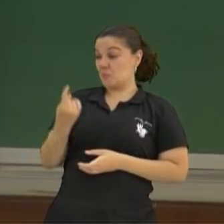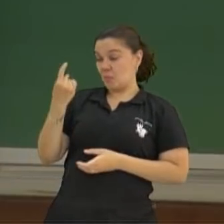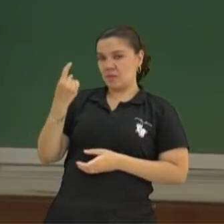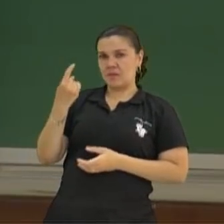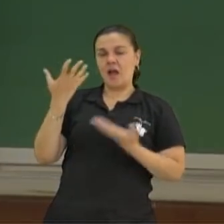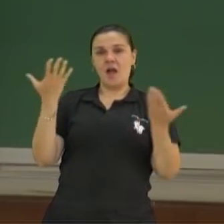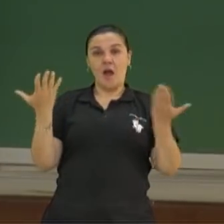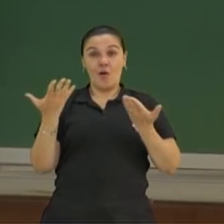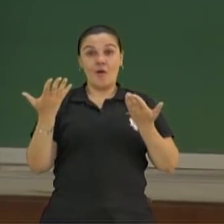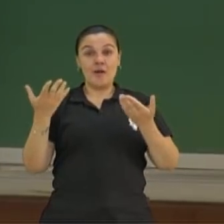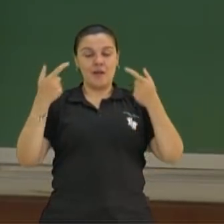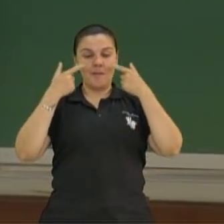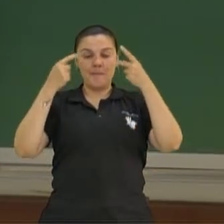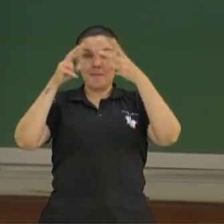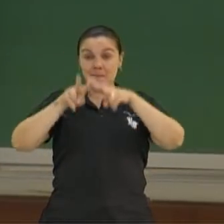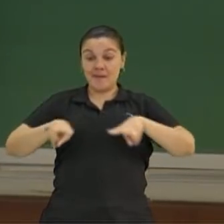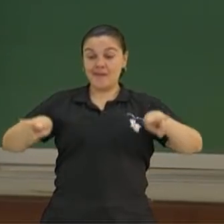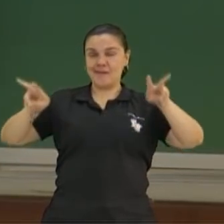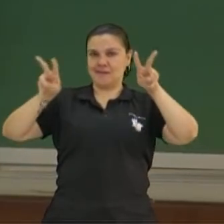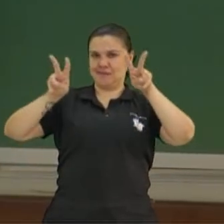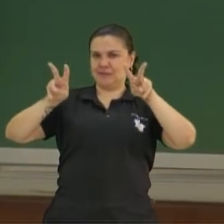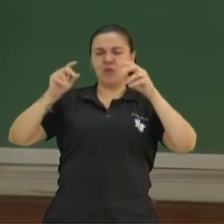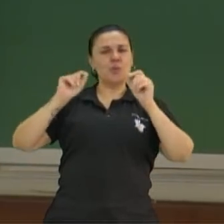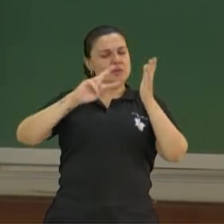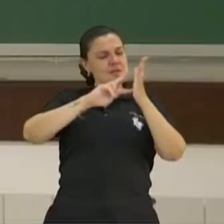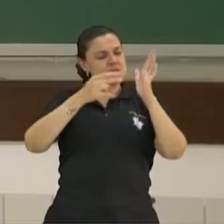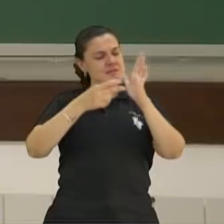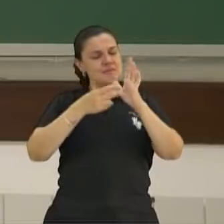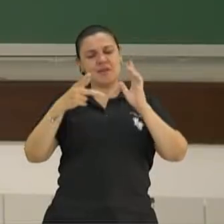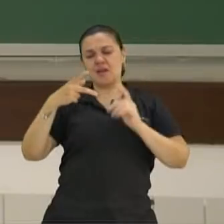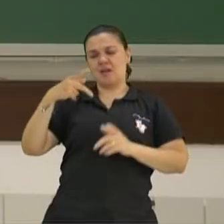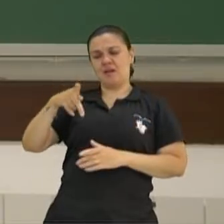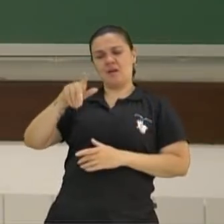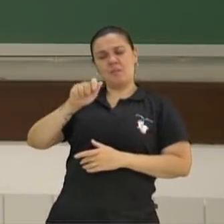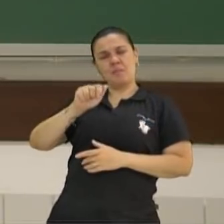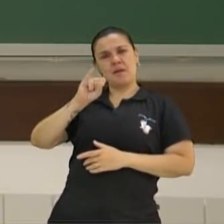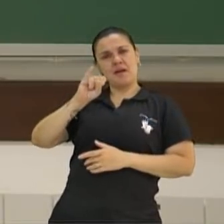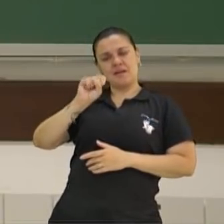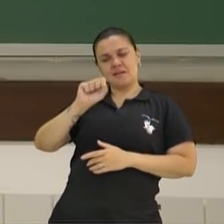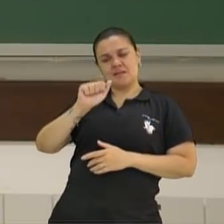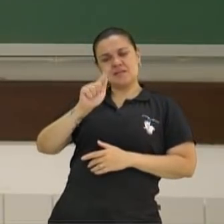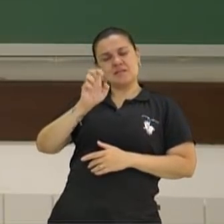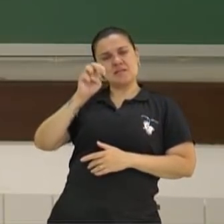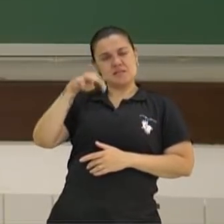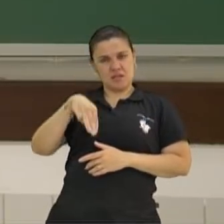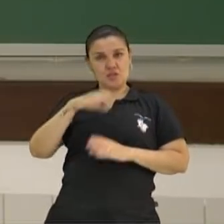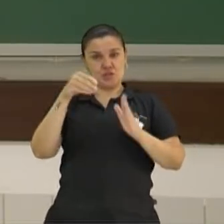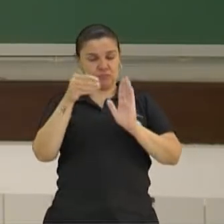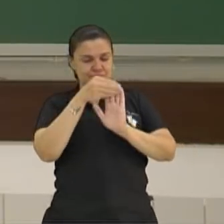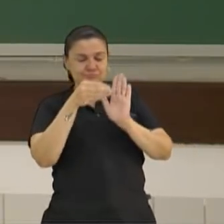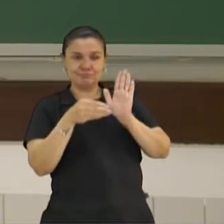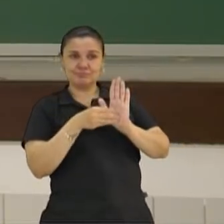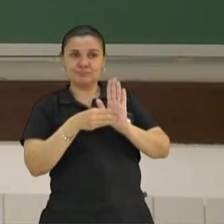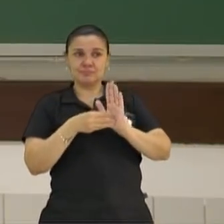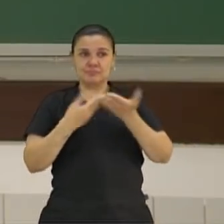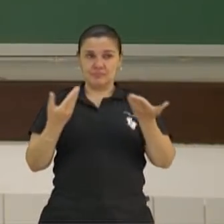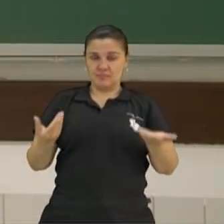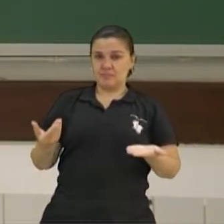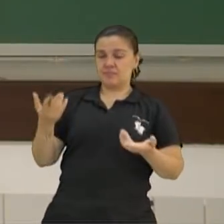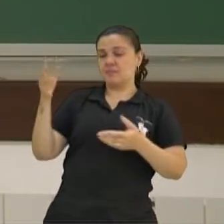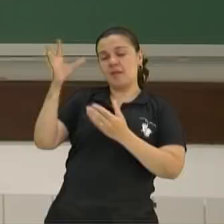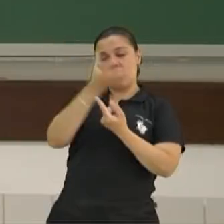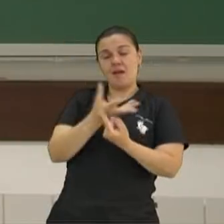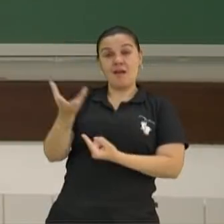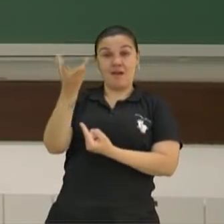de paisagem, porque quando a gente fala em paisagem, ele é um conceito utilizado por várias áreas do conhecimento. As